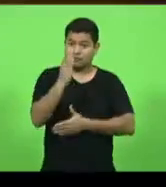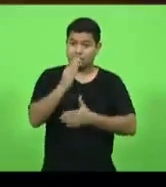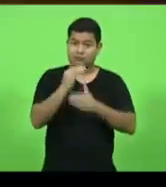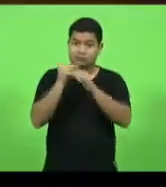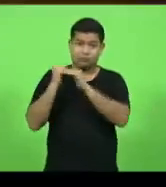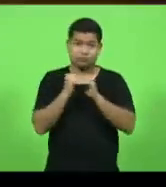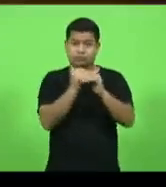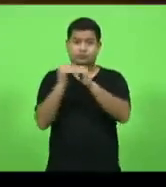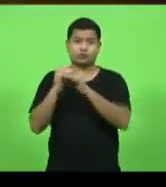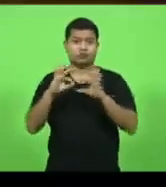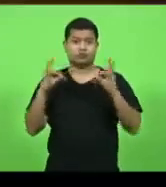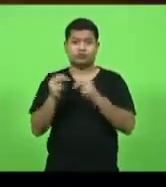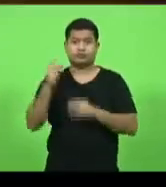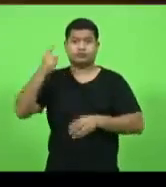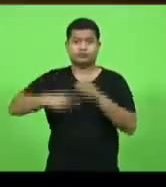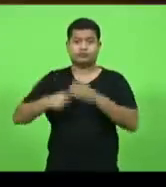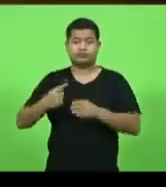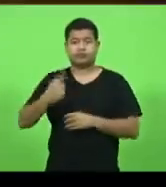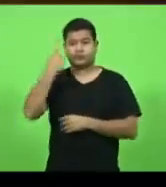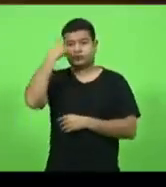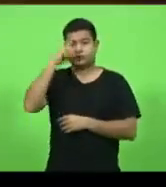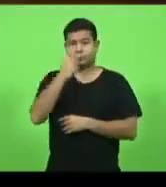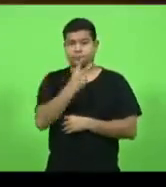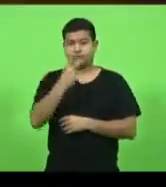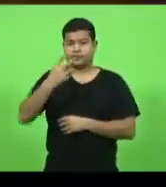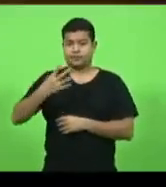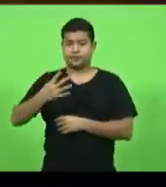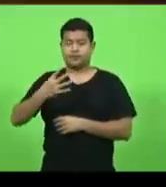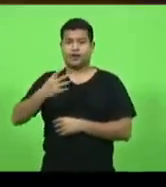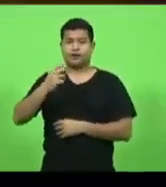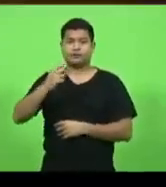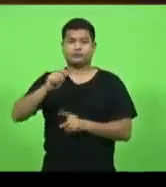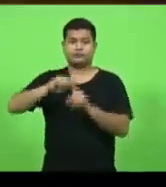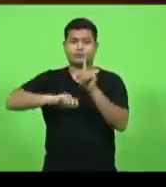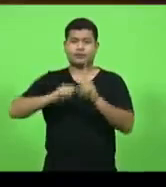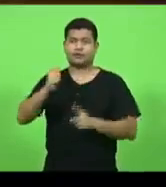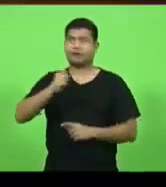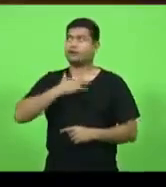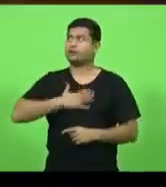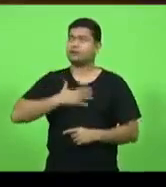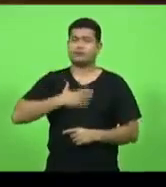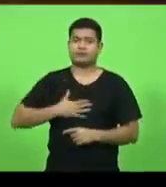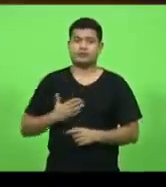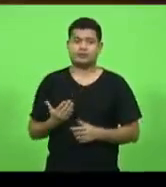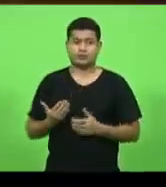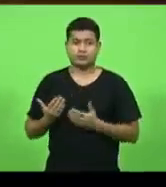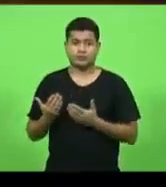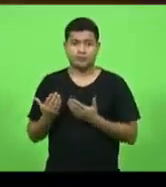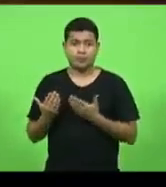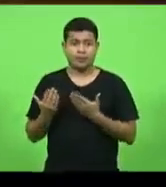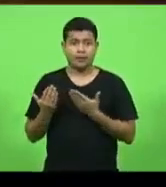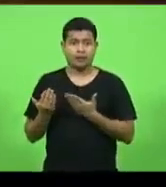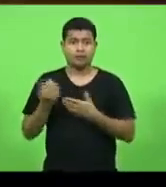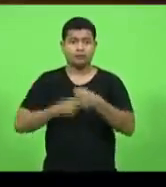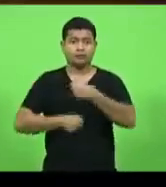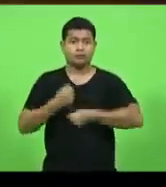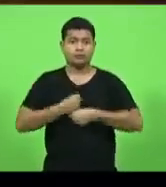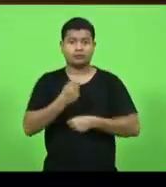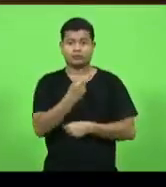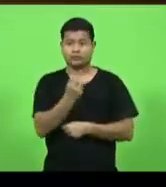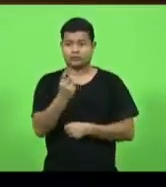da comissão, foi em 24 de agosto. 24 de agosto do ano